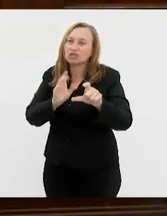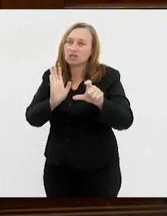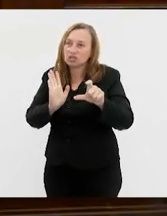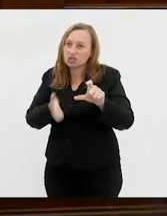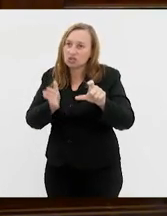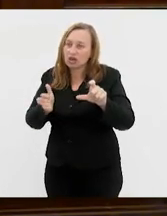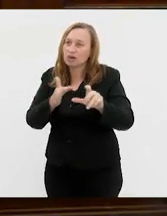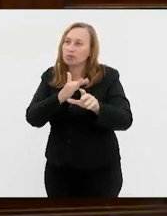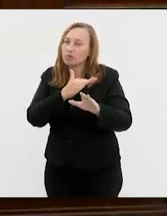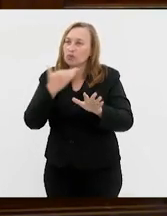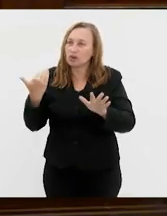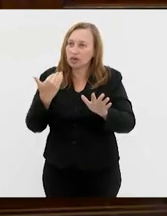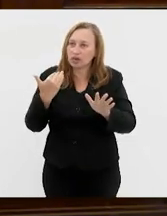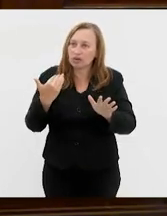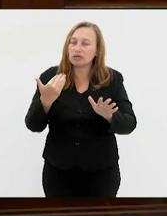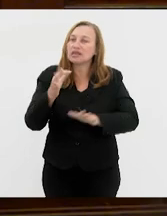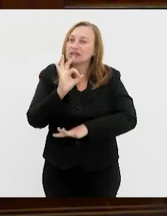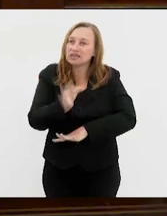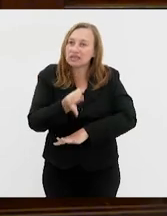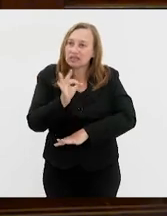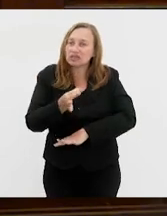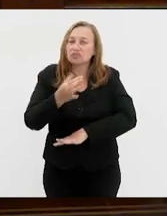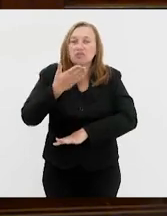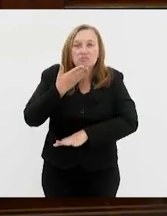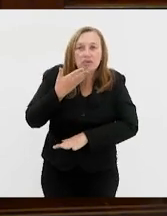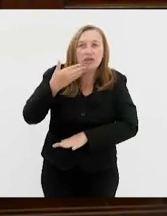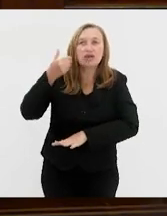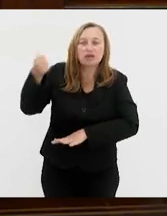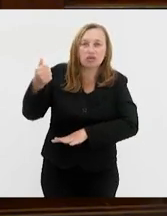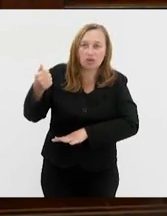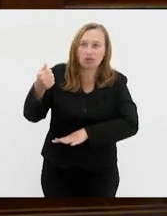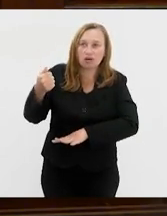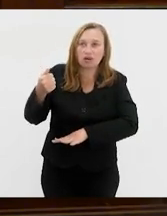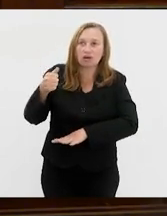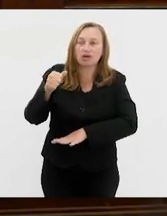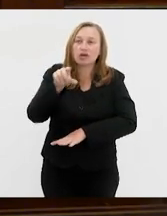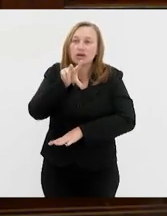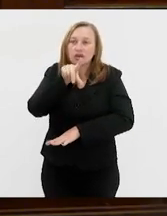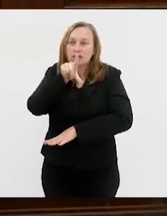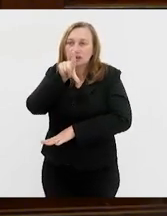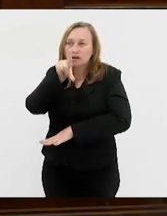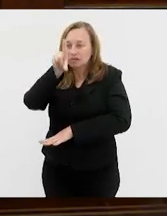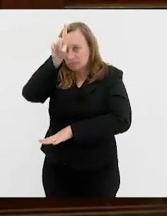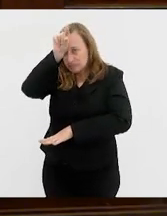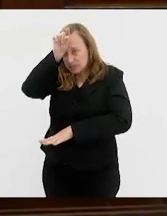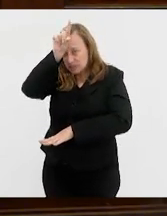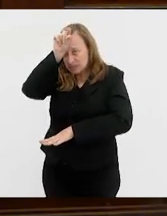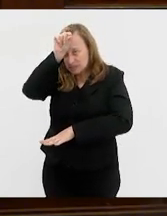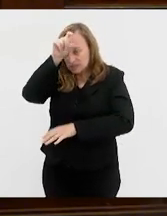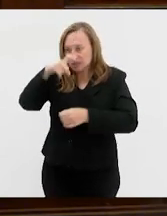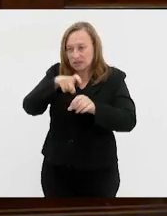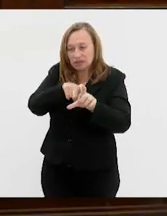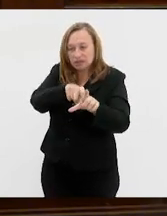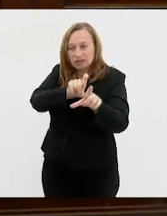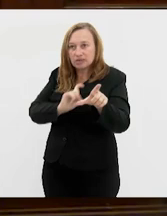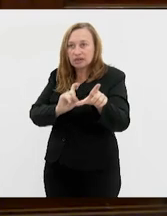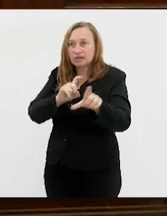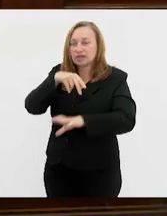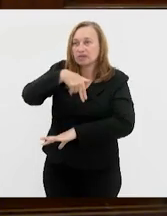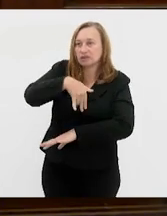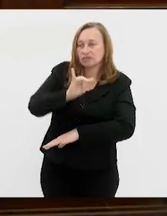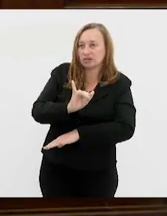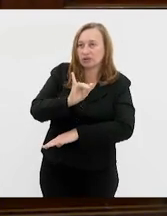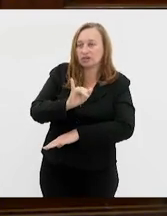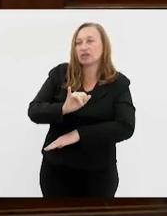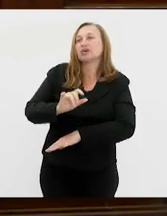tenho a certeza que foi muito melhor Mesquita se emancipar de Nova Iguaçu a continuar sendo o quinto